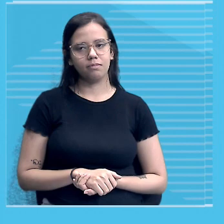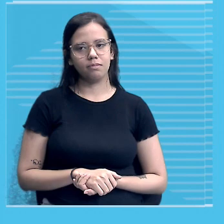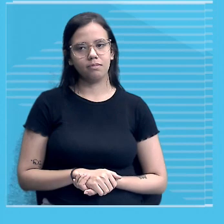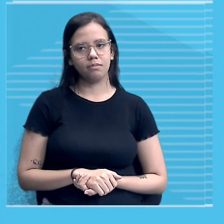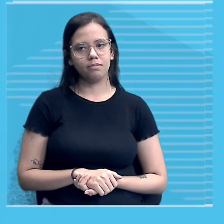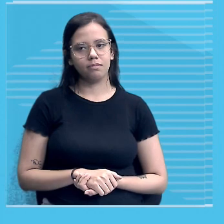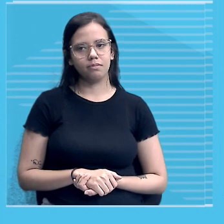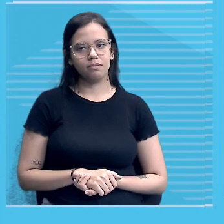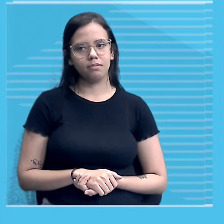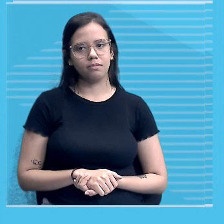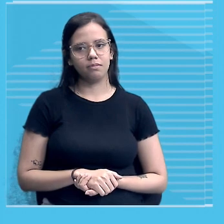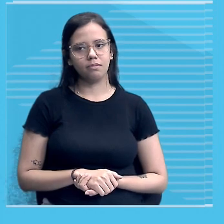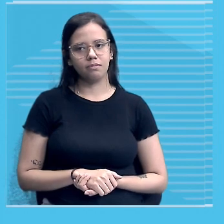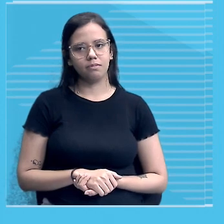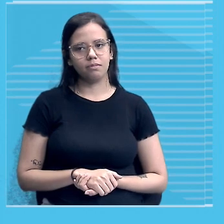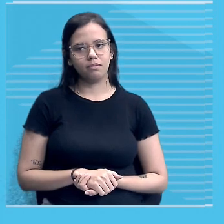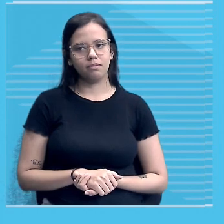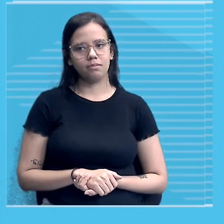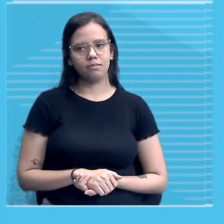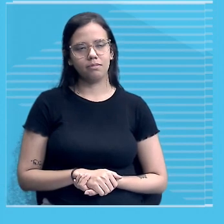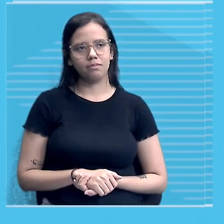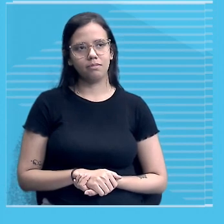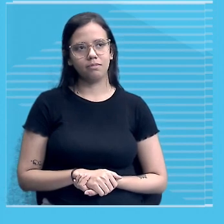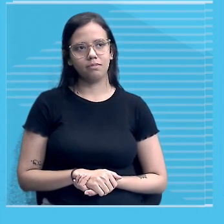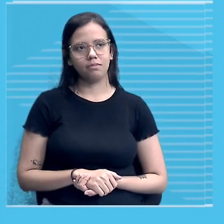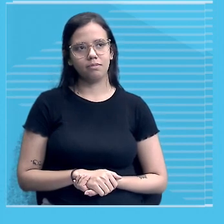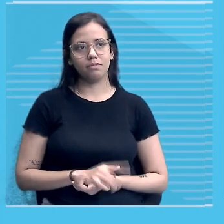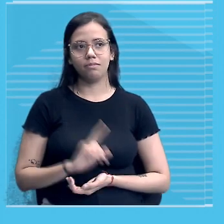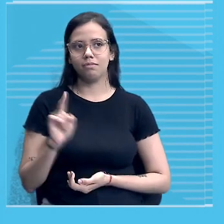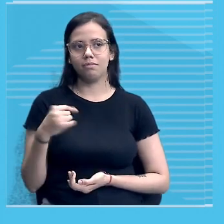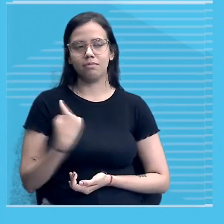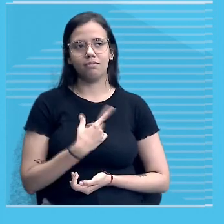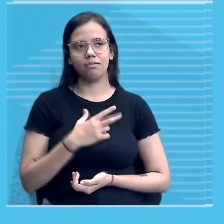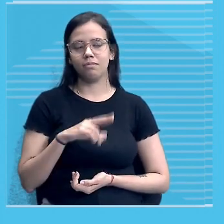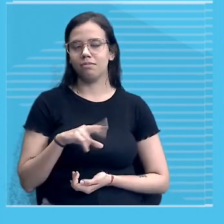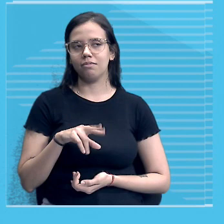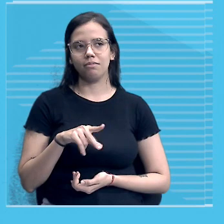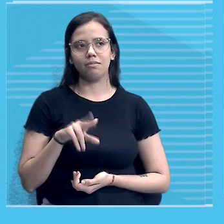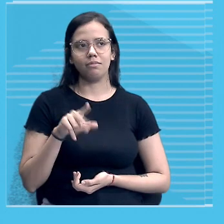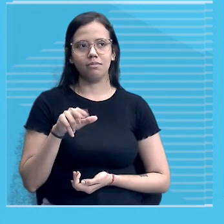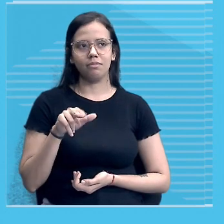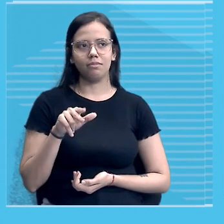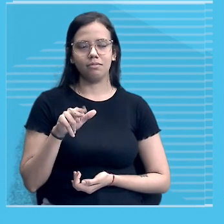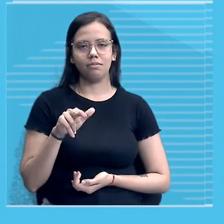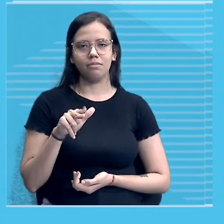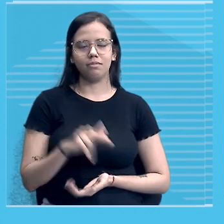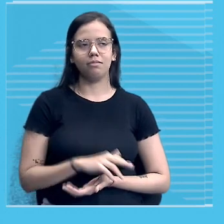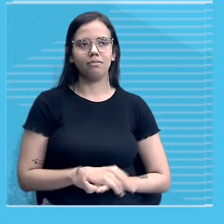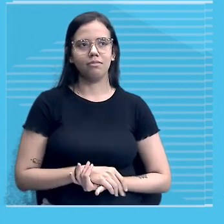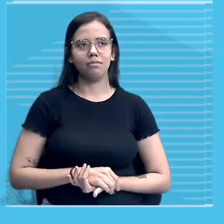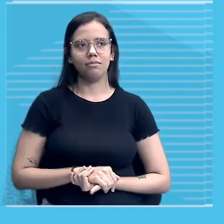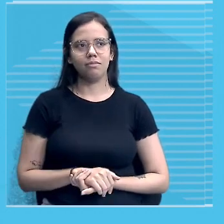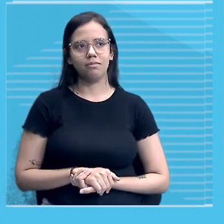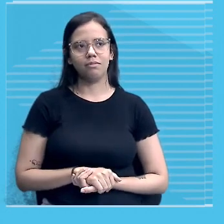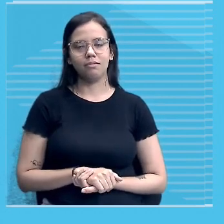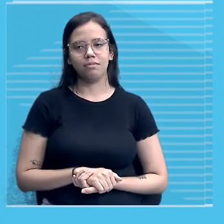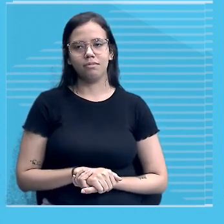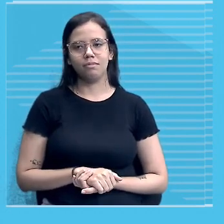É assim nós não somos irmãs sem corre desconfiava disso correto correto tem mesmo